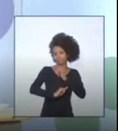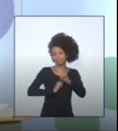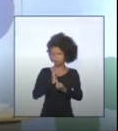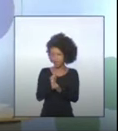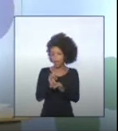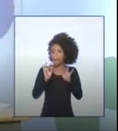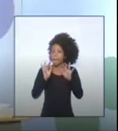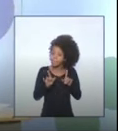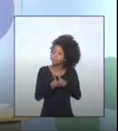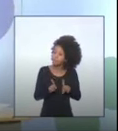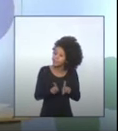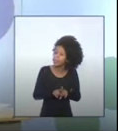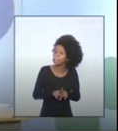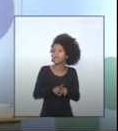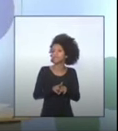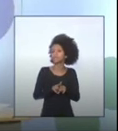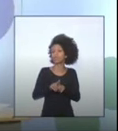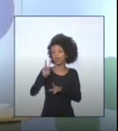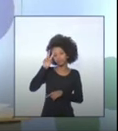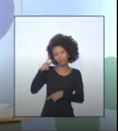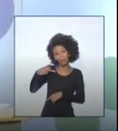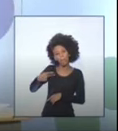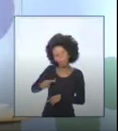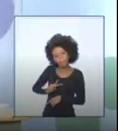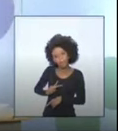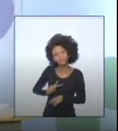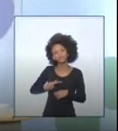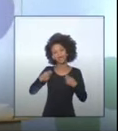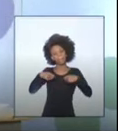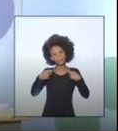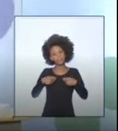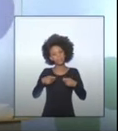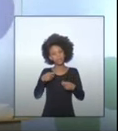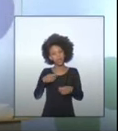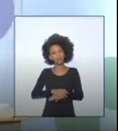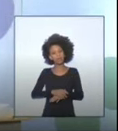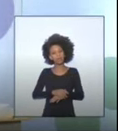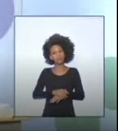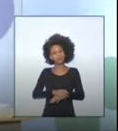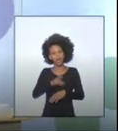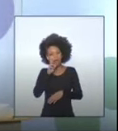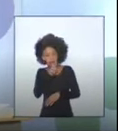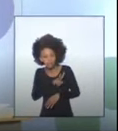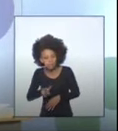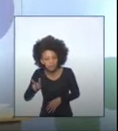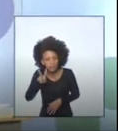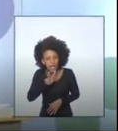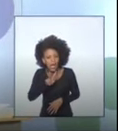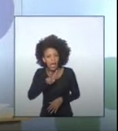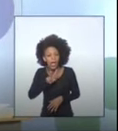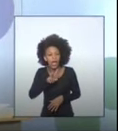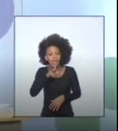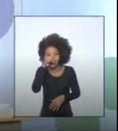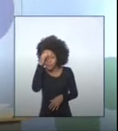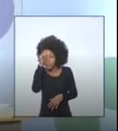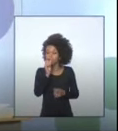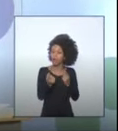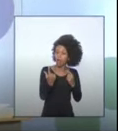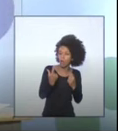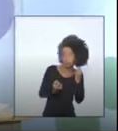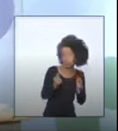também, como seres humanos, nós devemos olhar, então, para essas questões e evitar algumas coisas, né, que